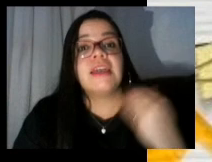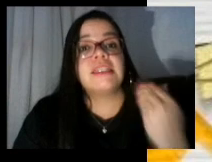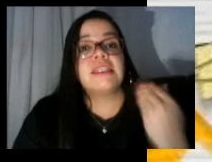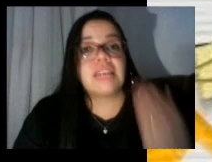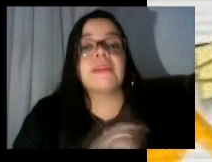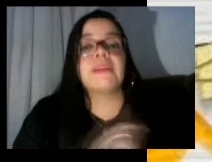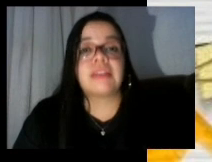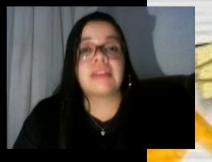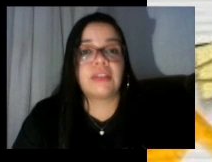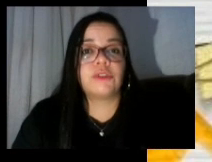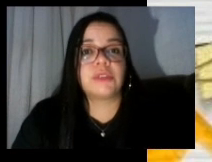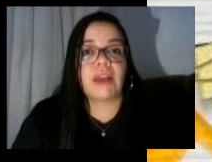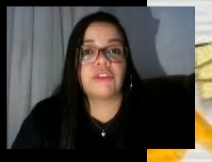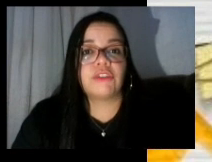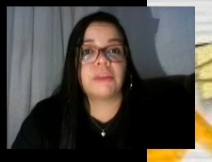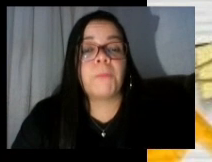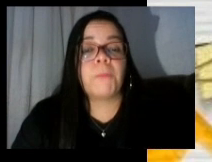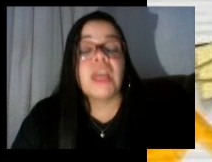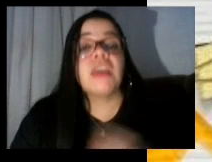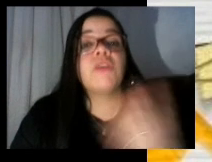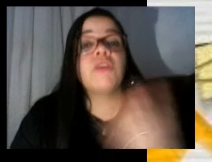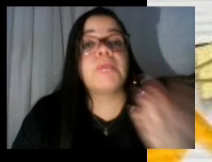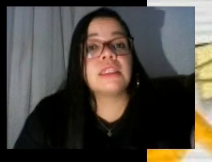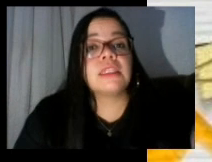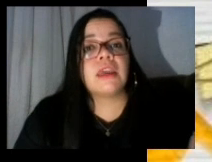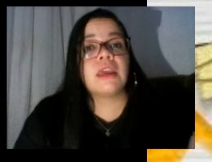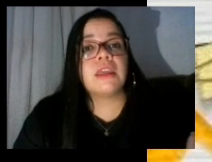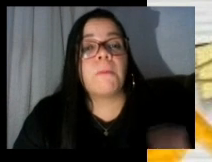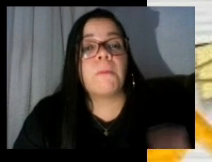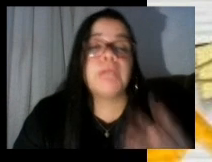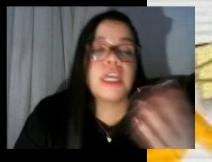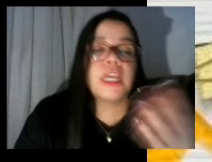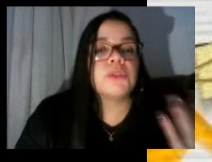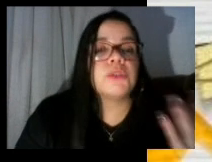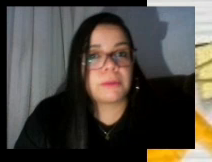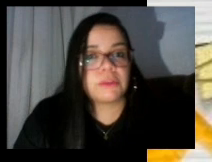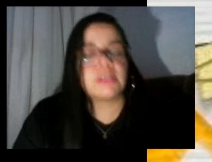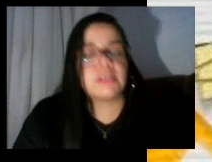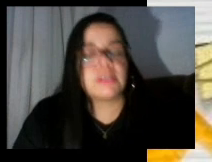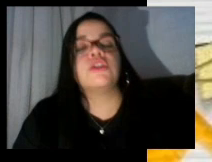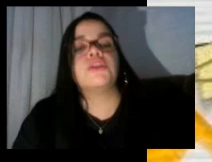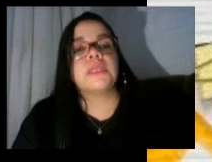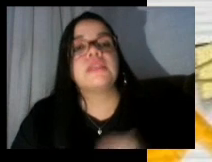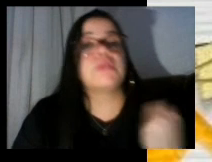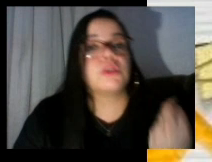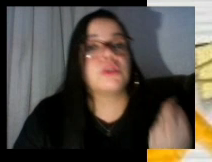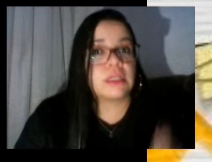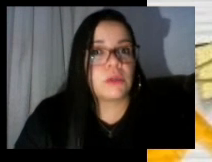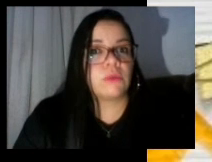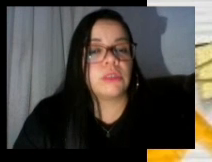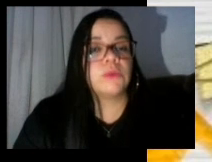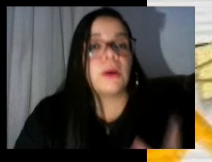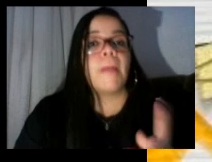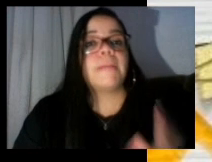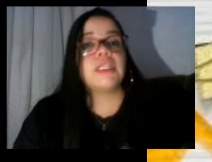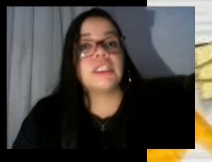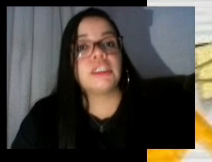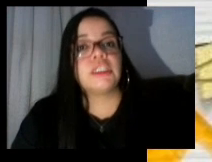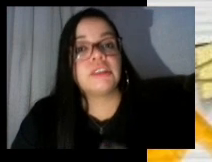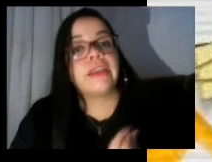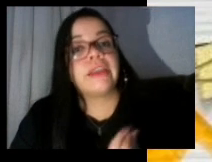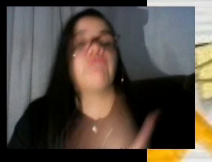ser sempre tratados todos iguais, tá bom? E eu quis mostrar para vocês, nós precisamos estudar esse conteúdo para